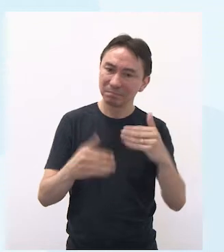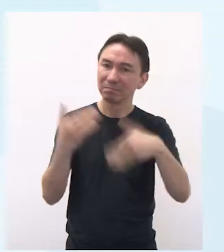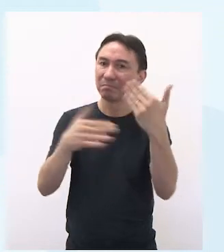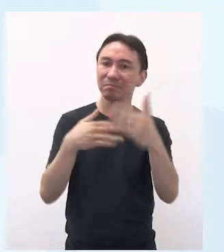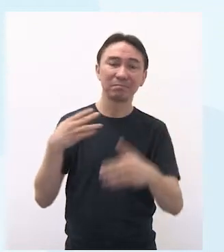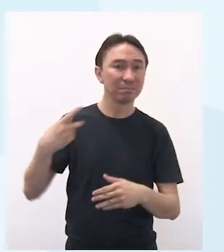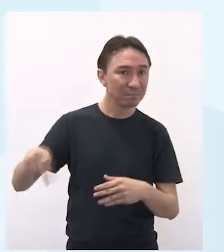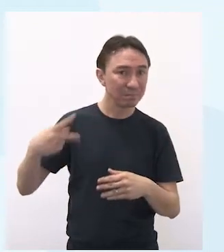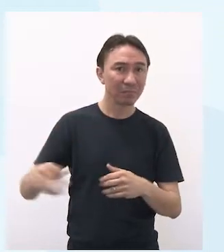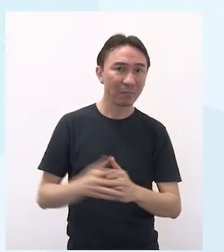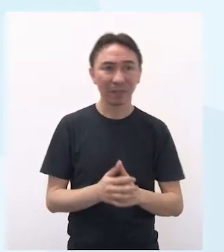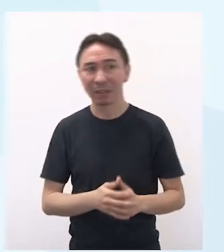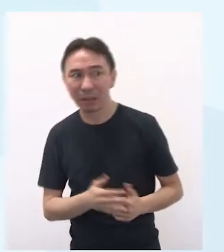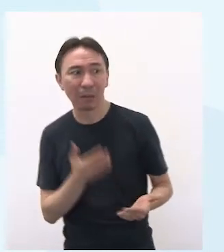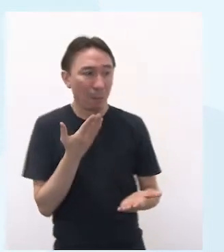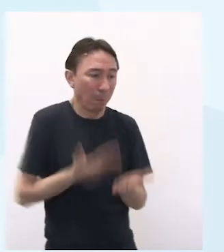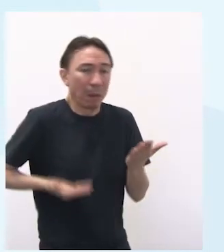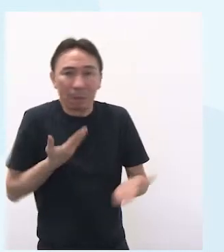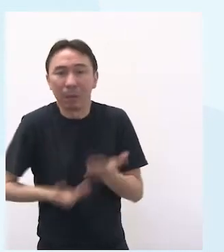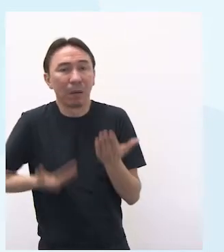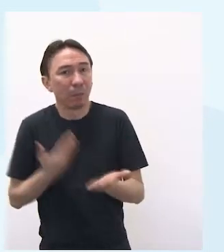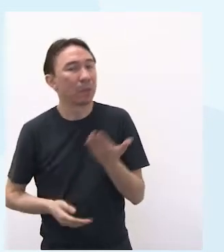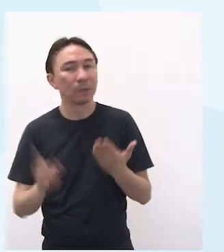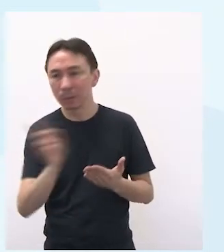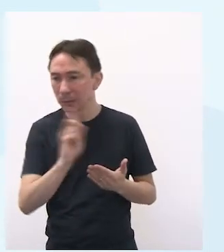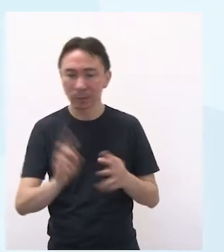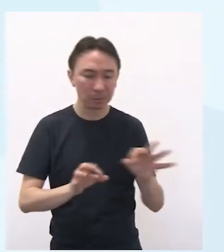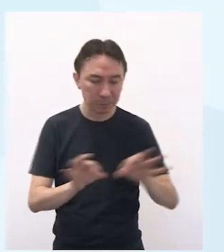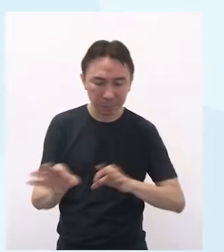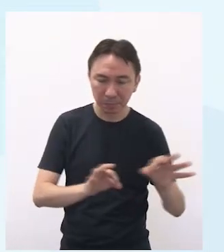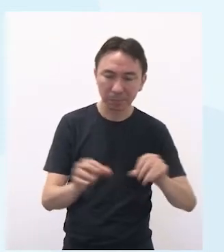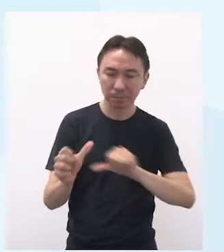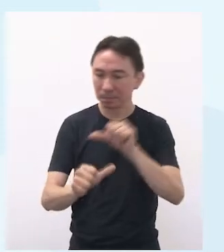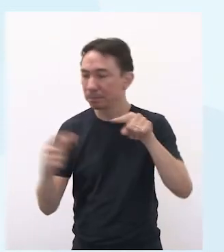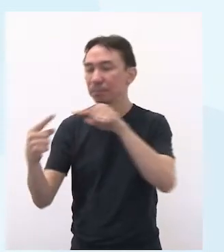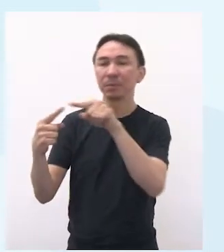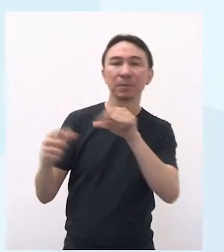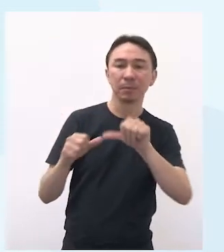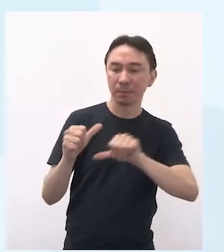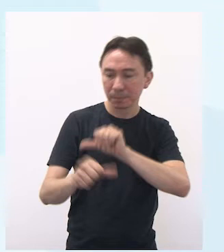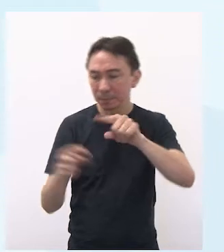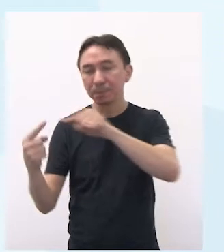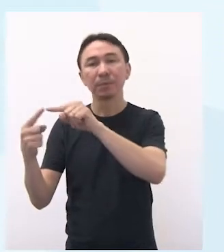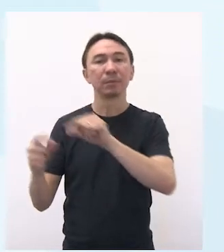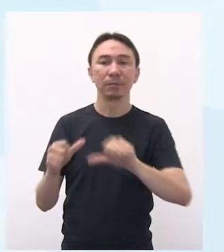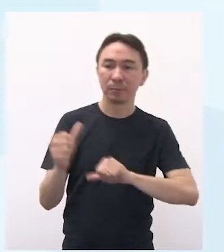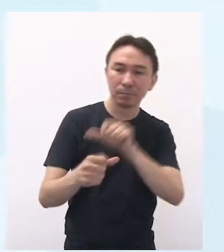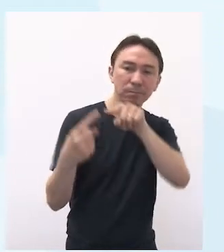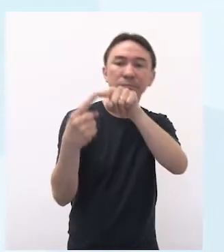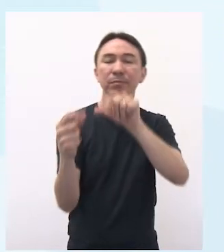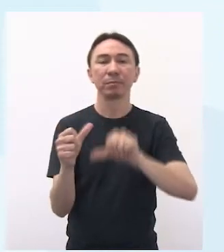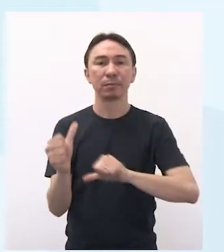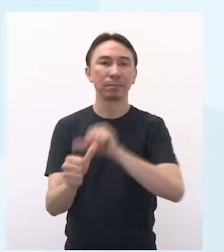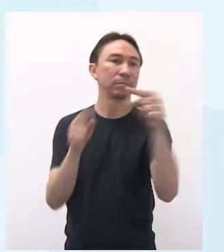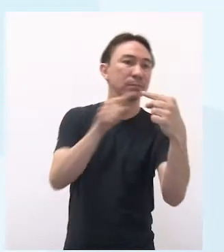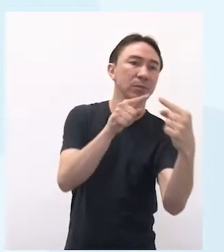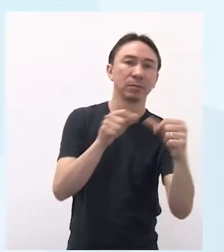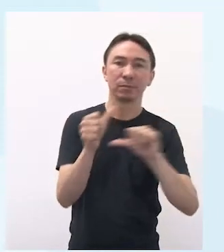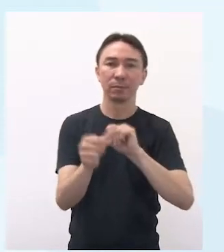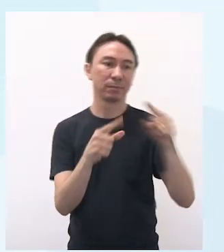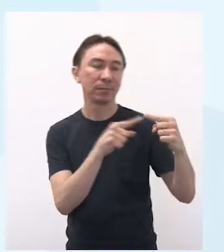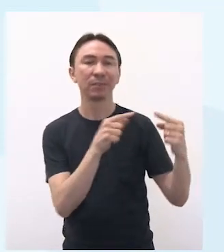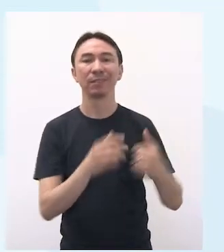trás, em que cada um se encontra num momento, num movimento da aprendizagem. Aqueles que se